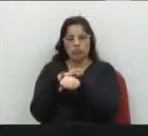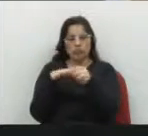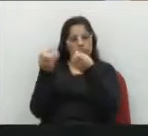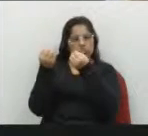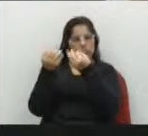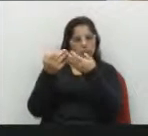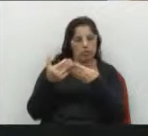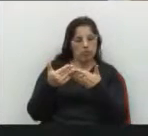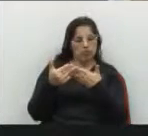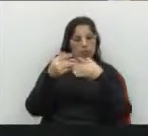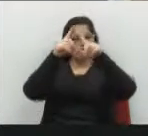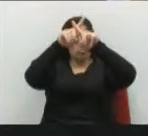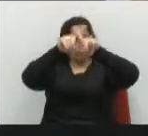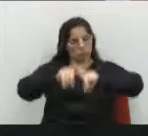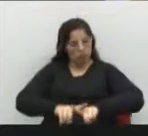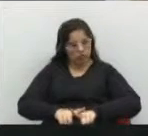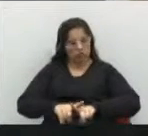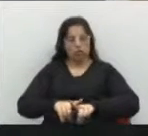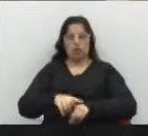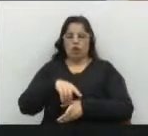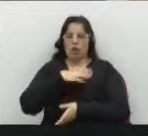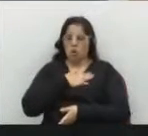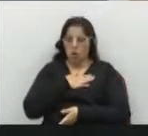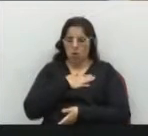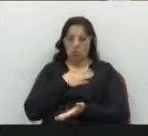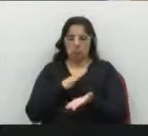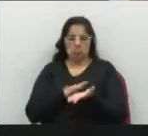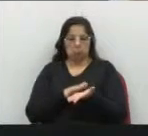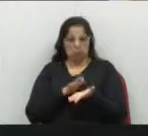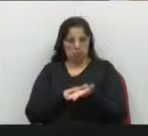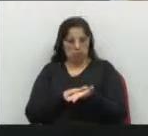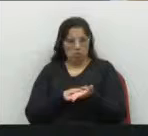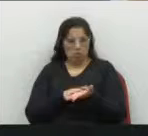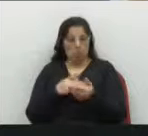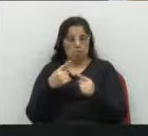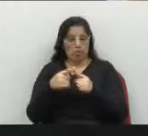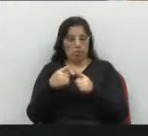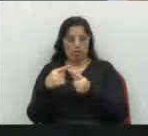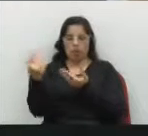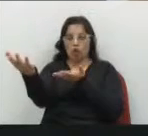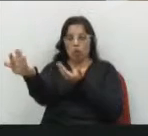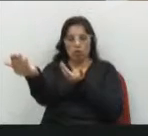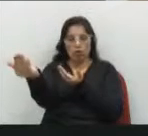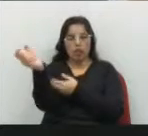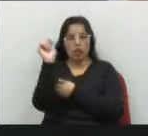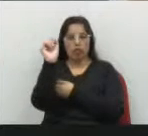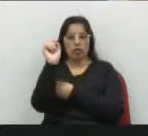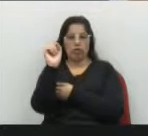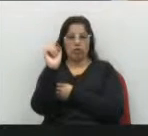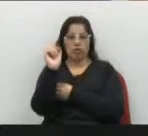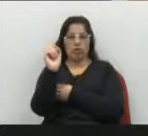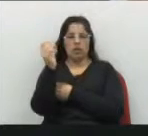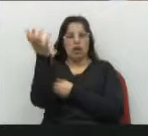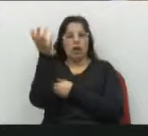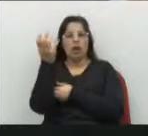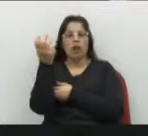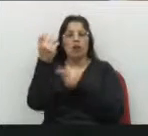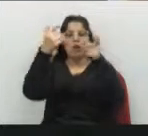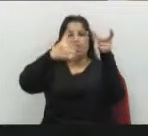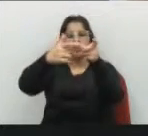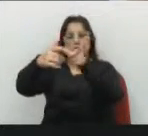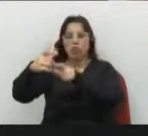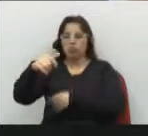de carros. Eu tiro o chapéu para eles sim, eles estão reivindicando que quer um espaço e não estão tendo, estão